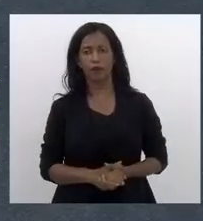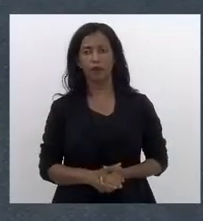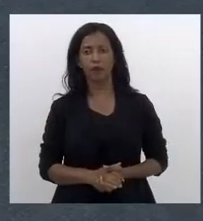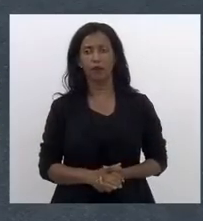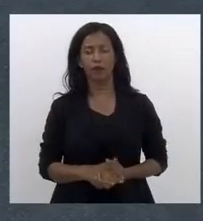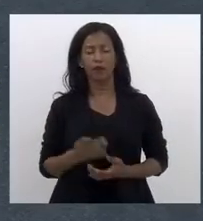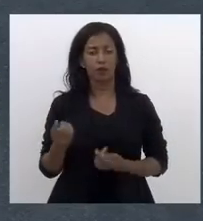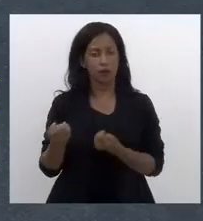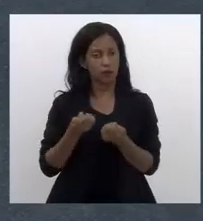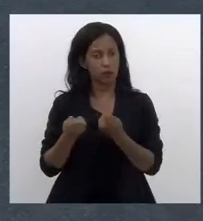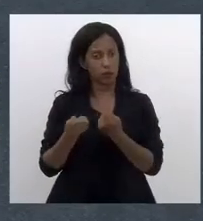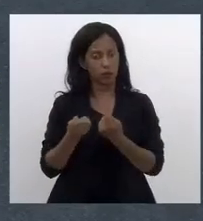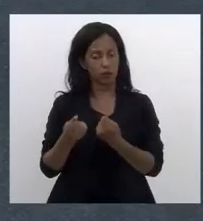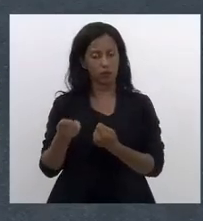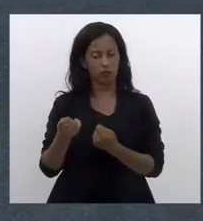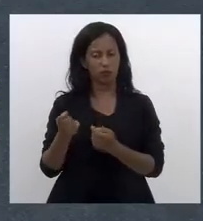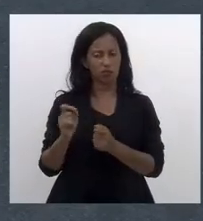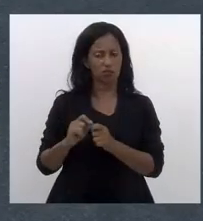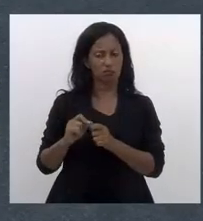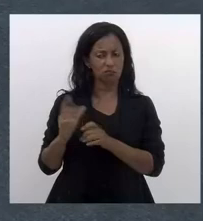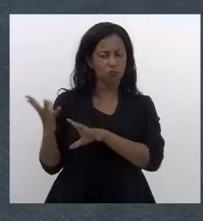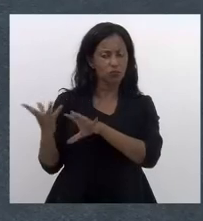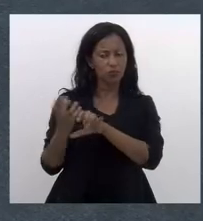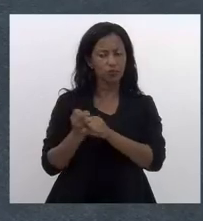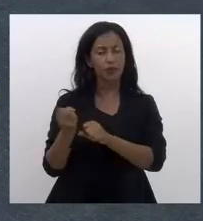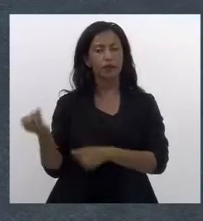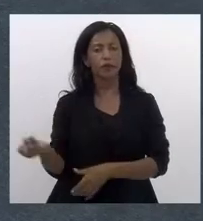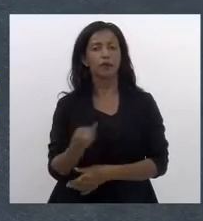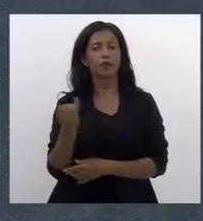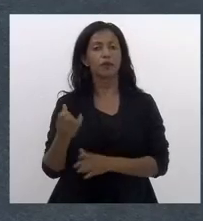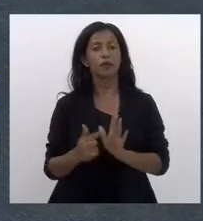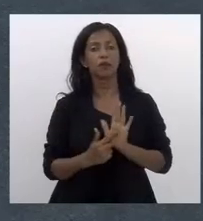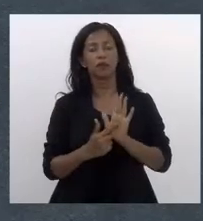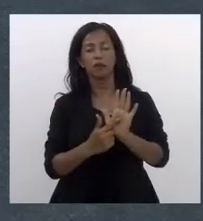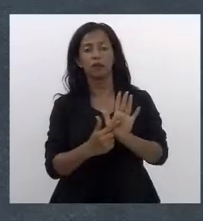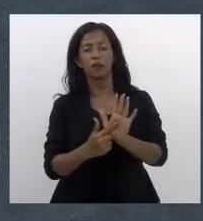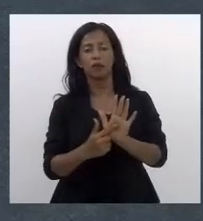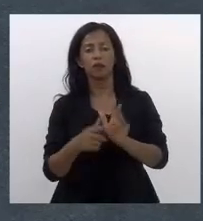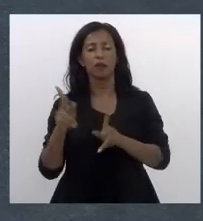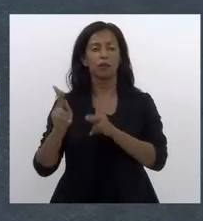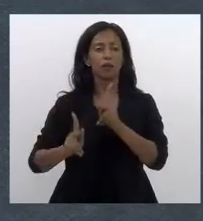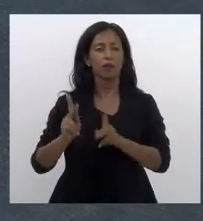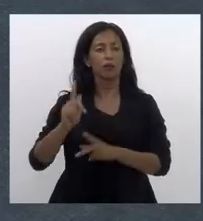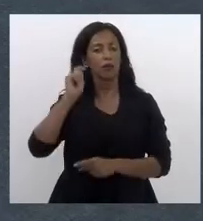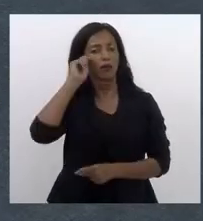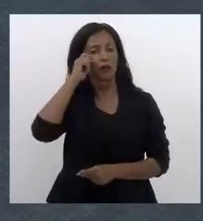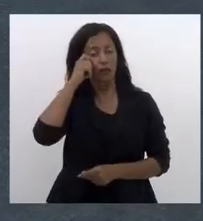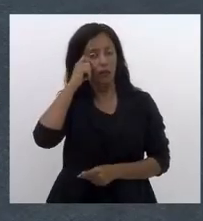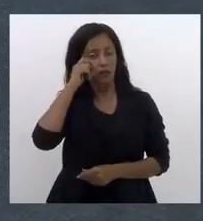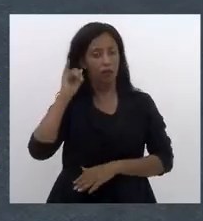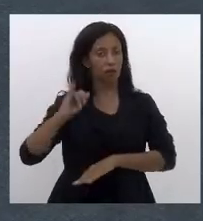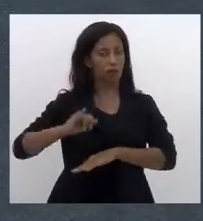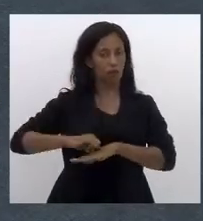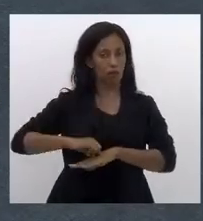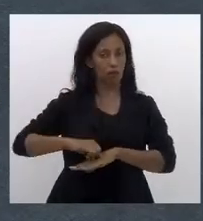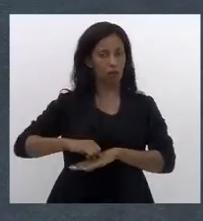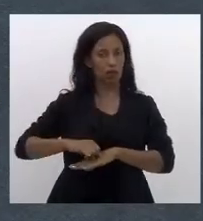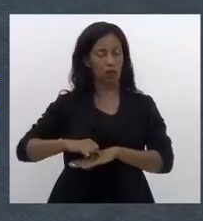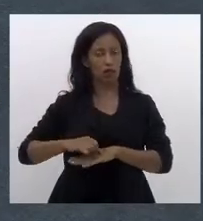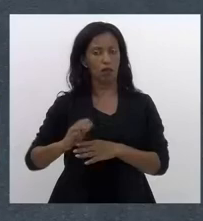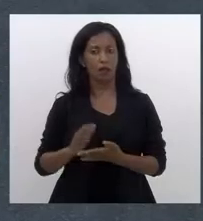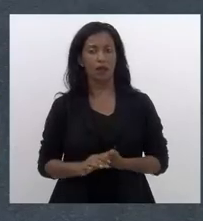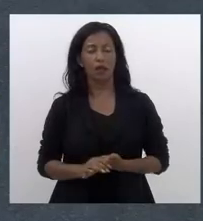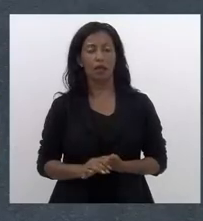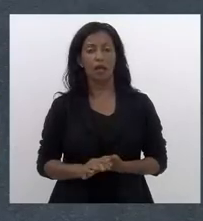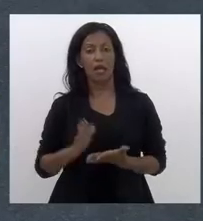nosso economista, ele fez um levantamento importante que mostra que a população negra fluminense, compreendida entre